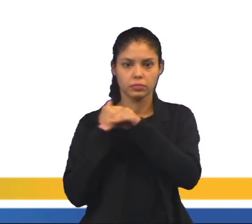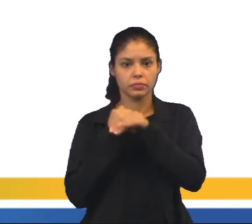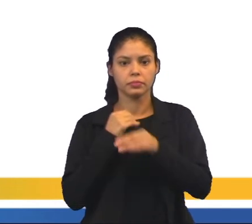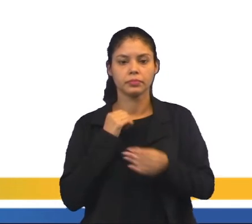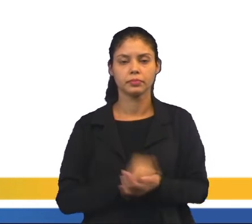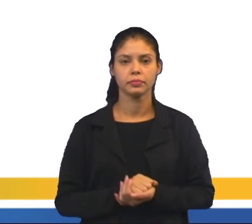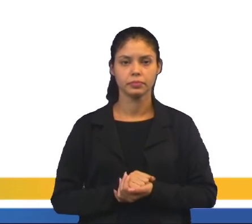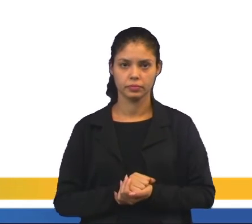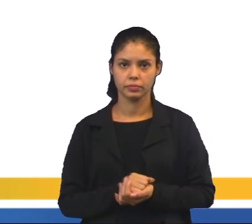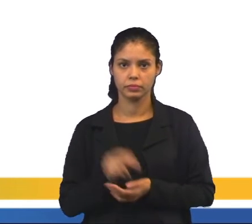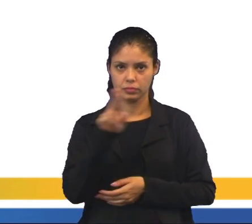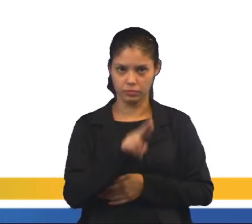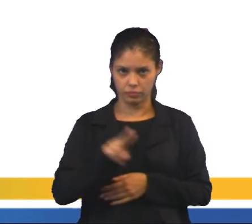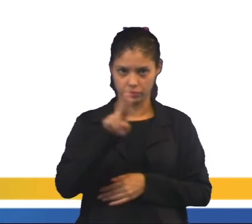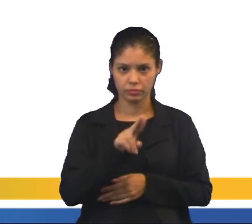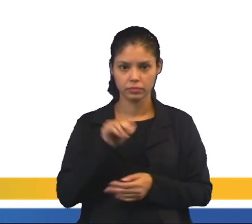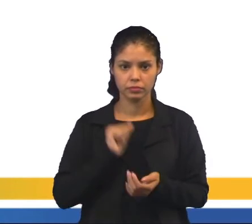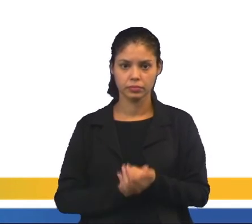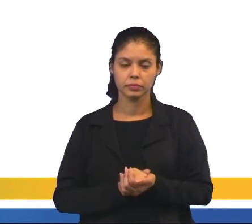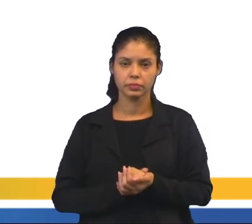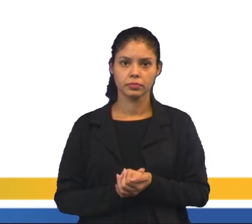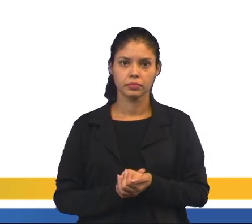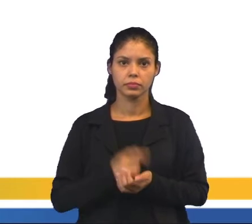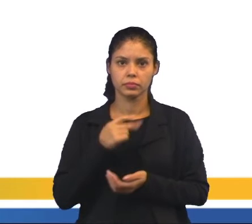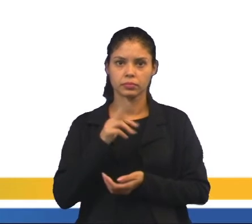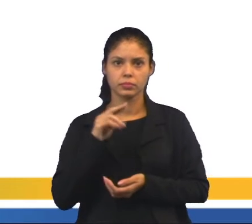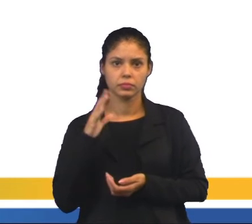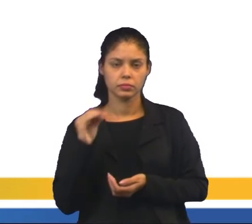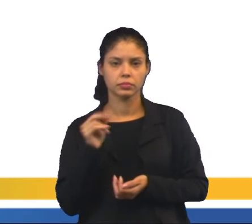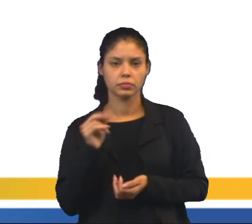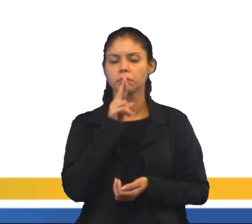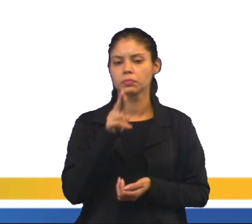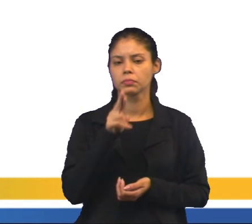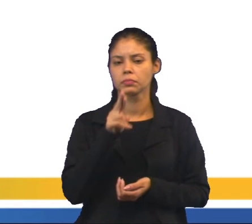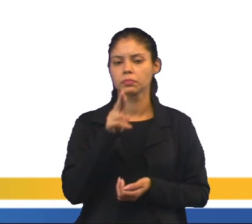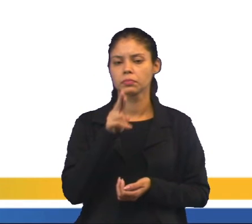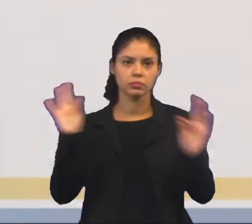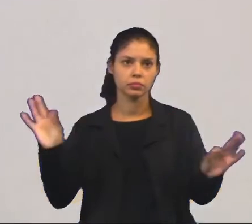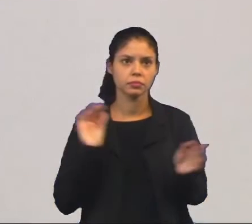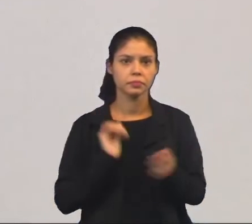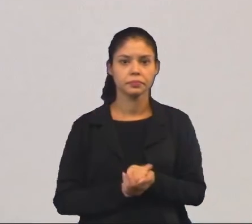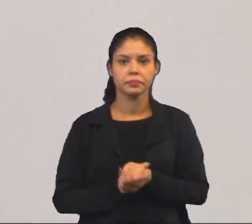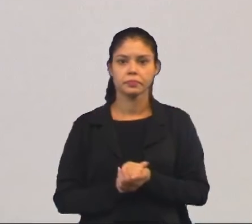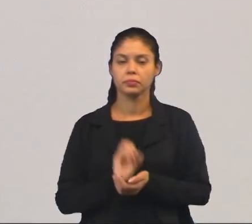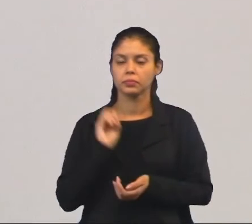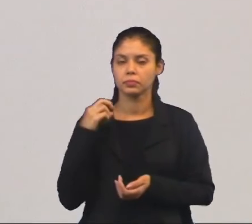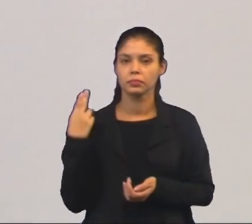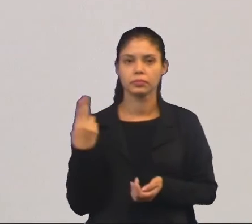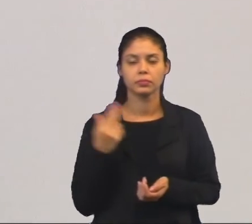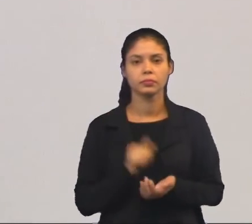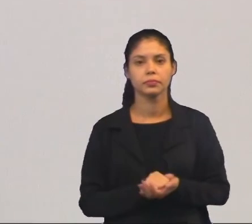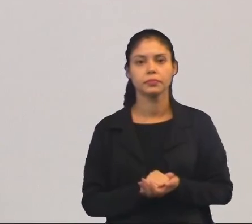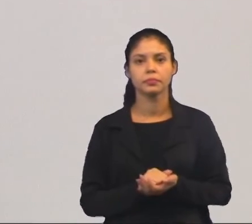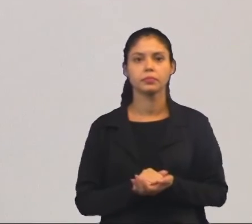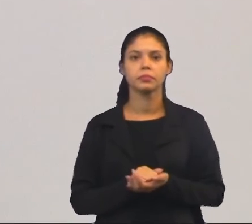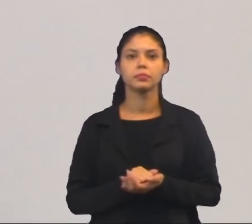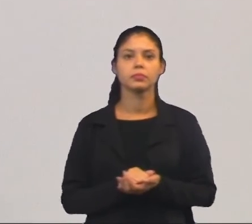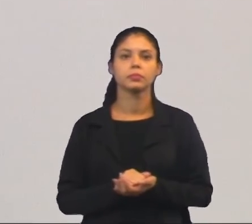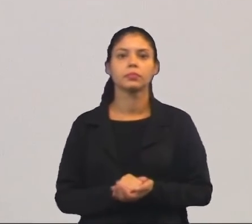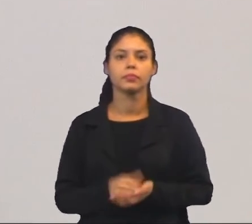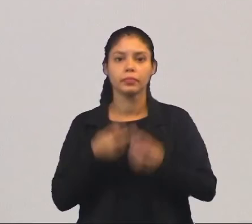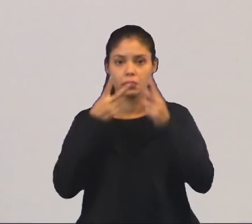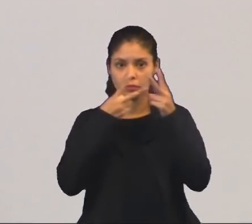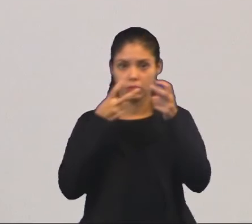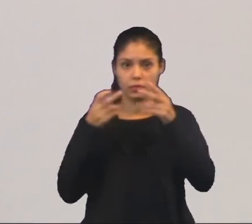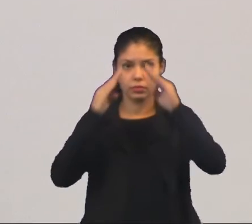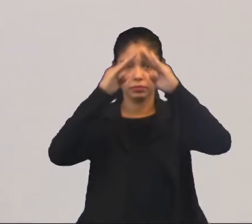iguais. Usaremos o Teorema de Pitágoras para calcular a sua medida. Ou seja,